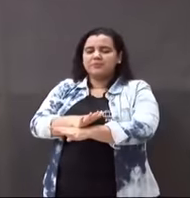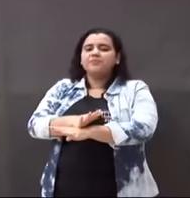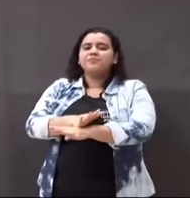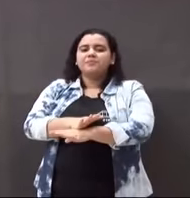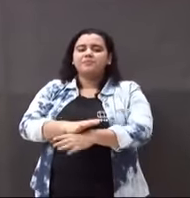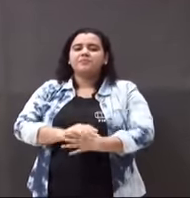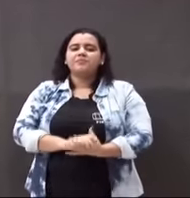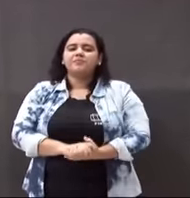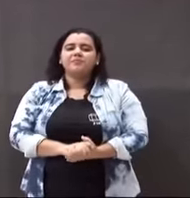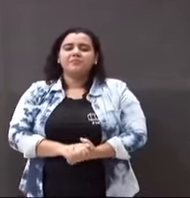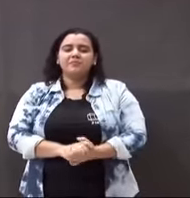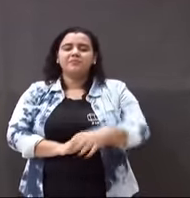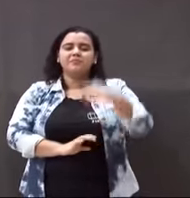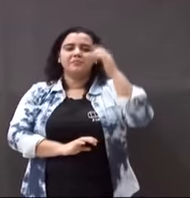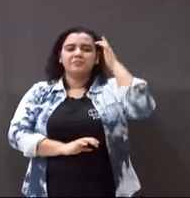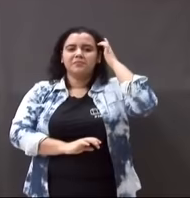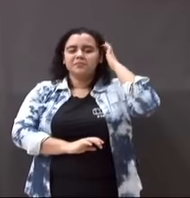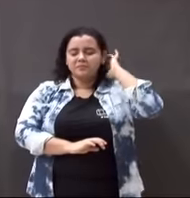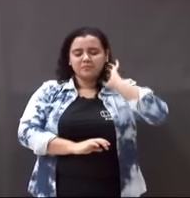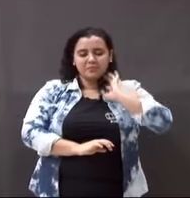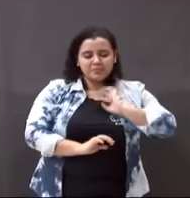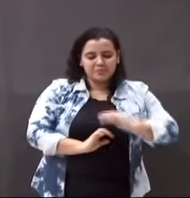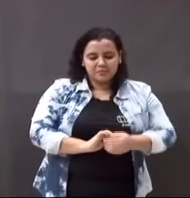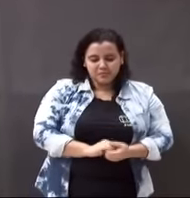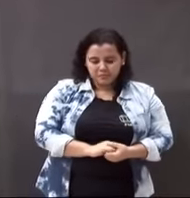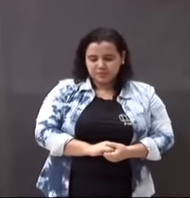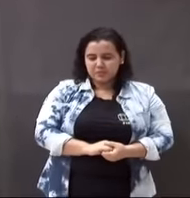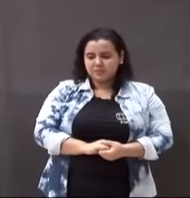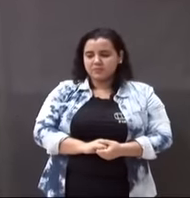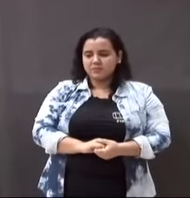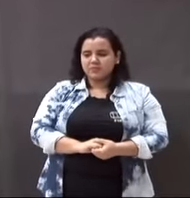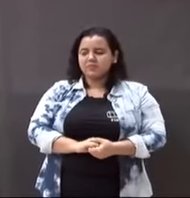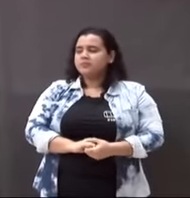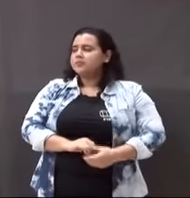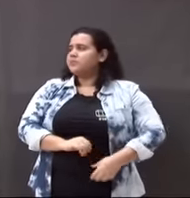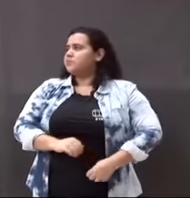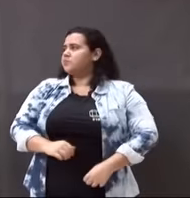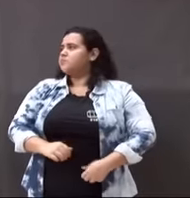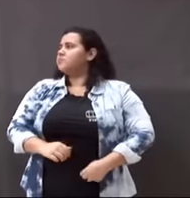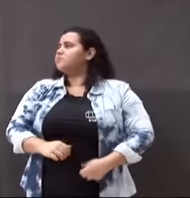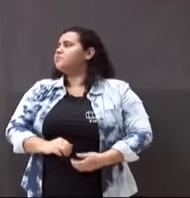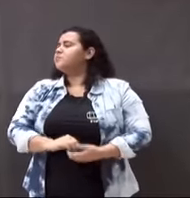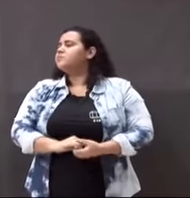Você vai ter de volta o que você perdeu.